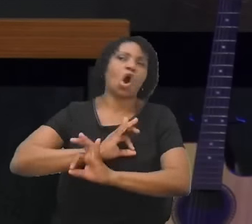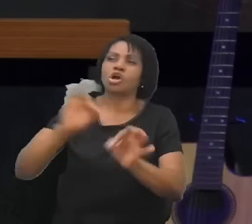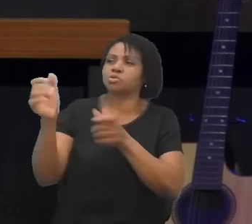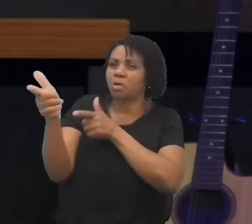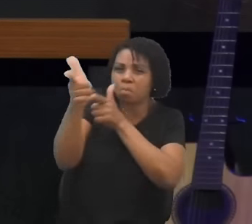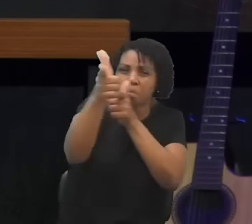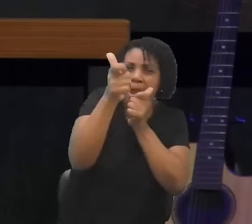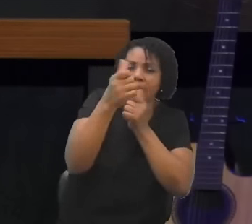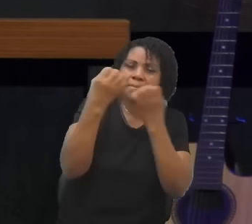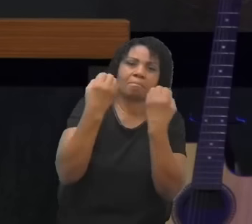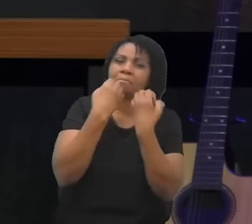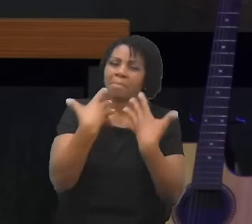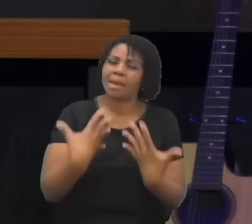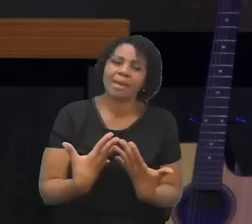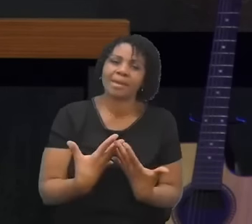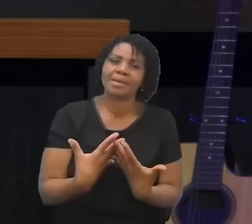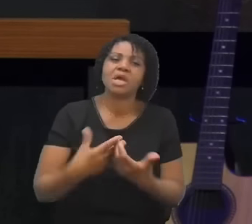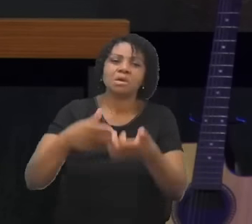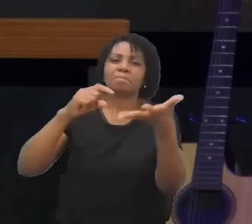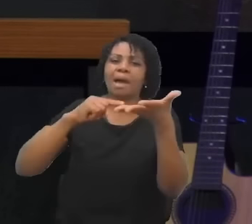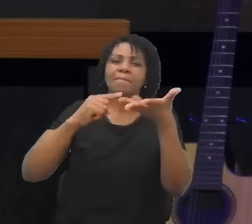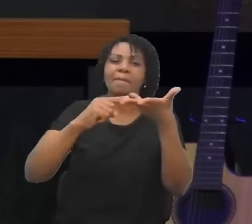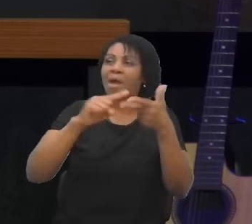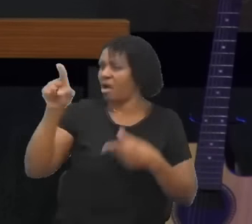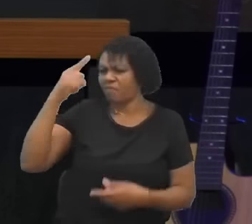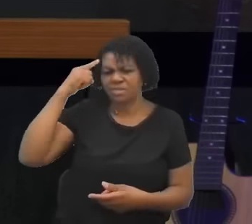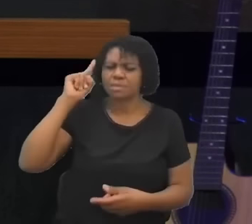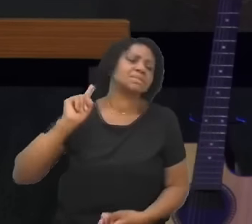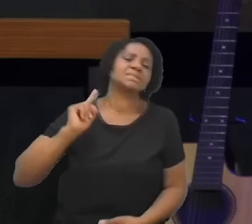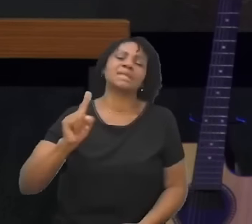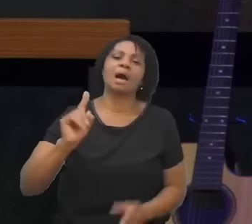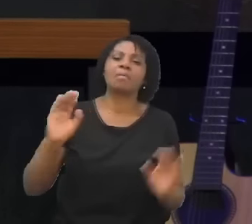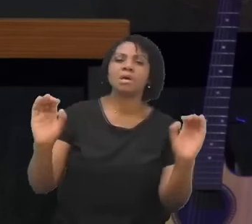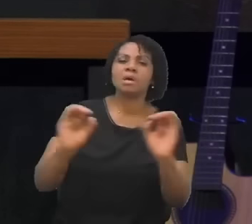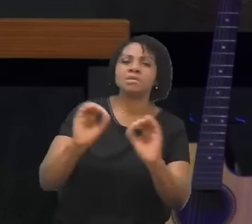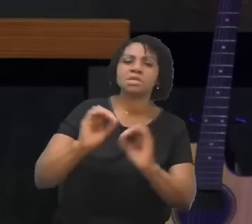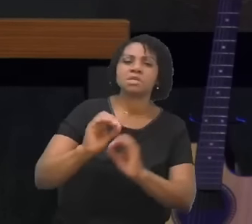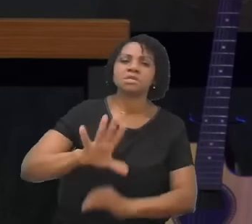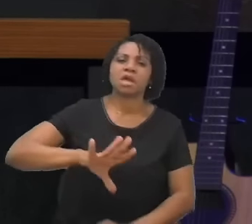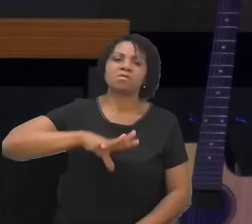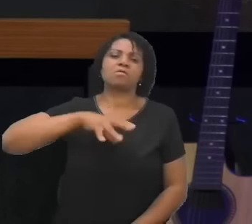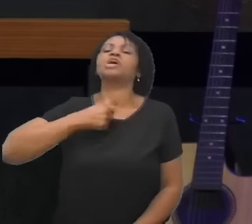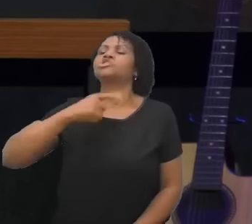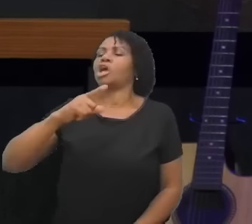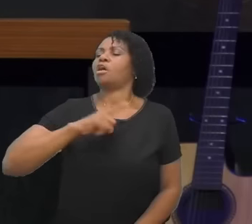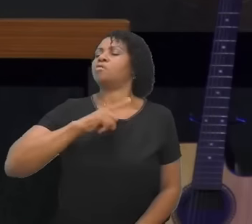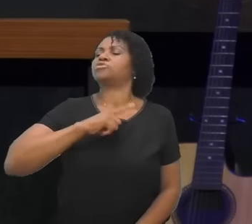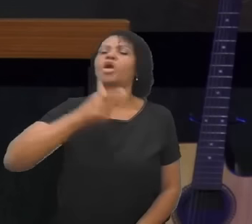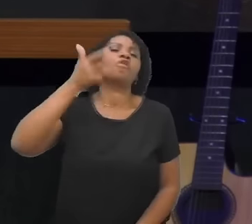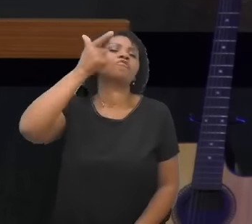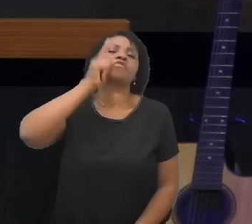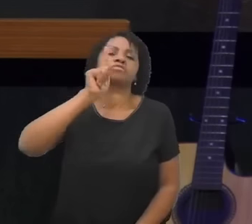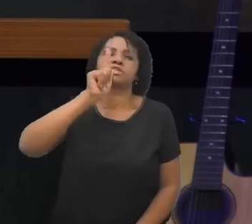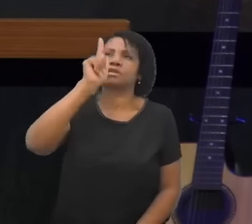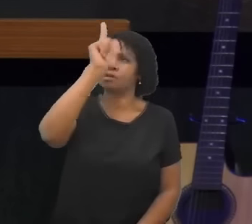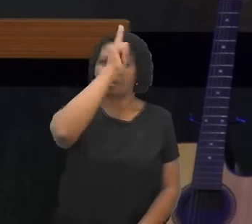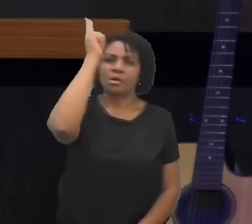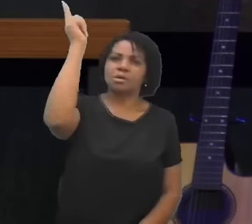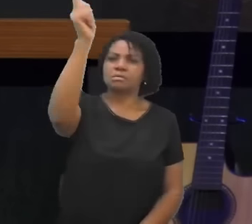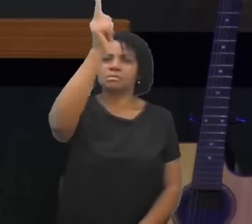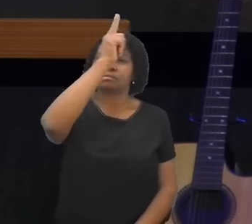fantástica? E ficasse contando vantagem. Você não sabe. Ninguém teve coragem, mas eu tive. O exército